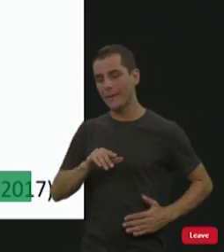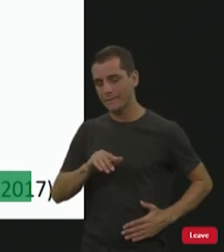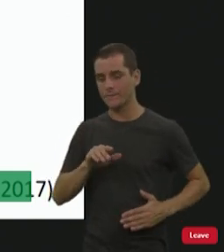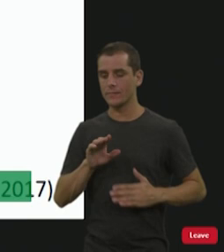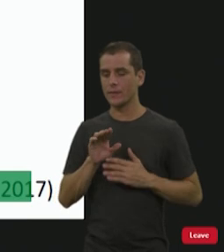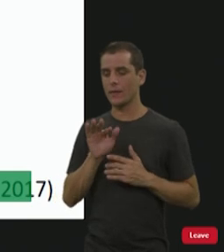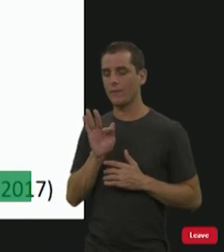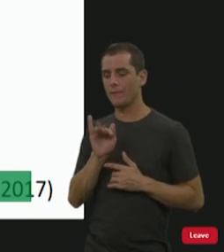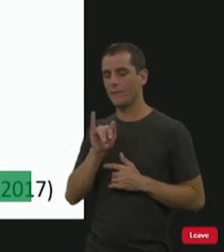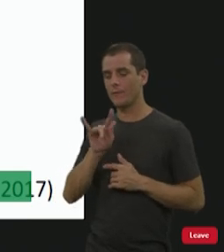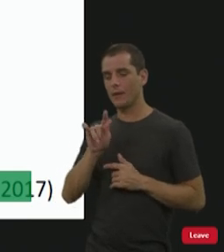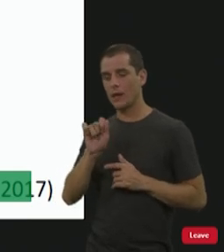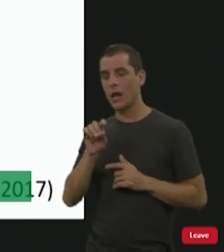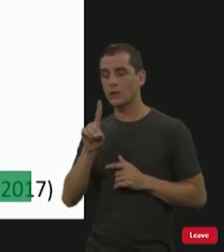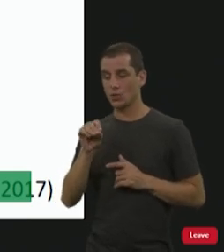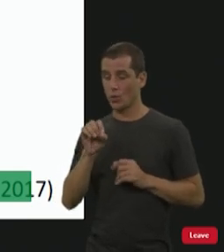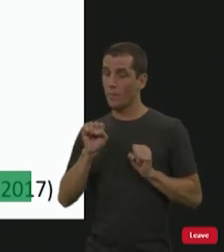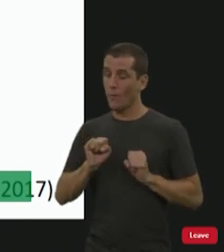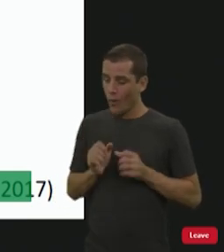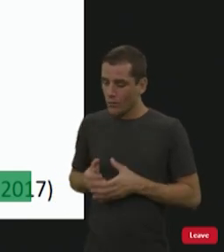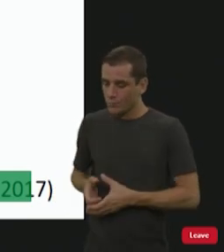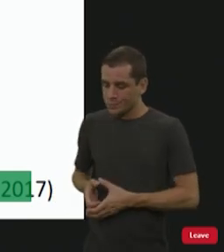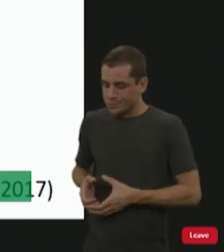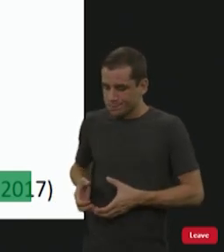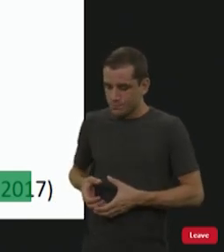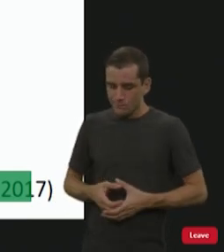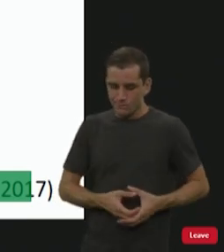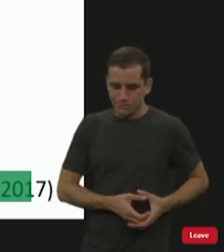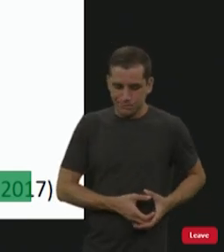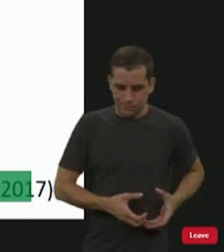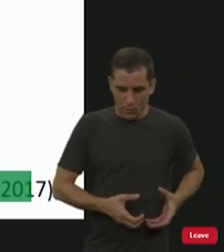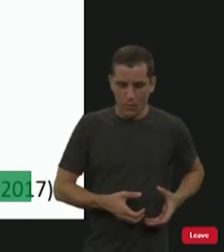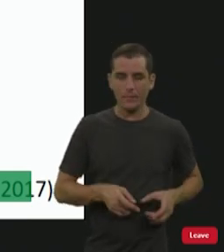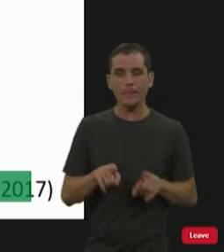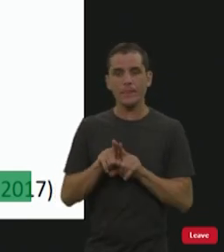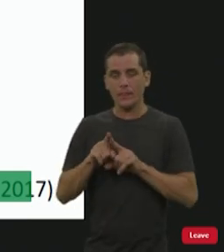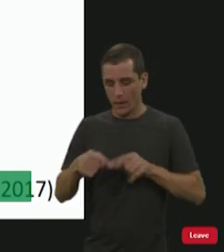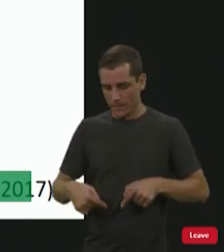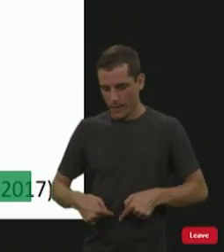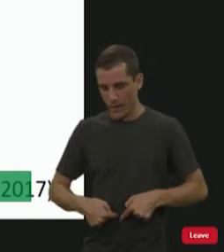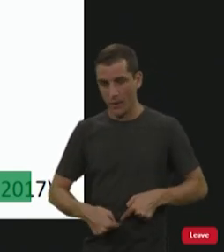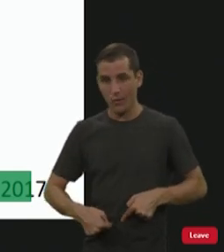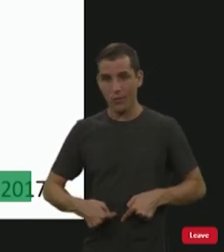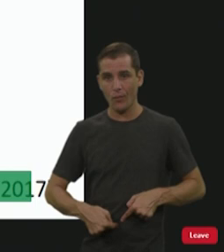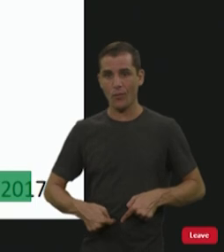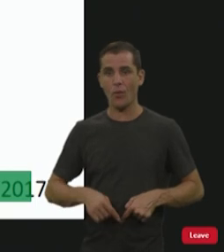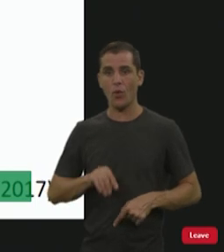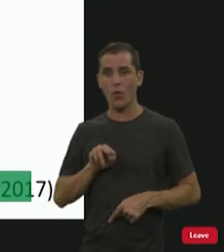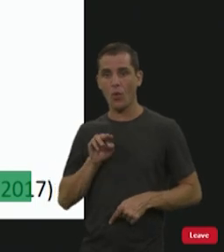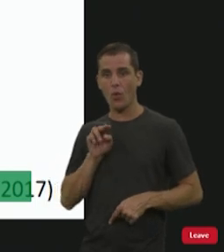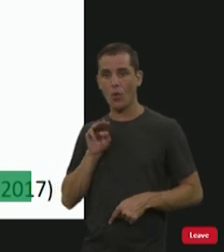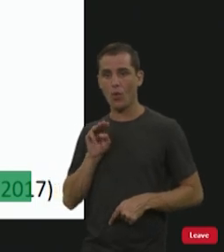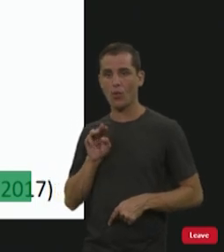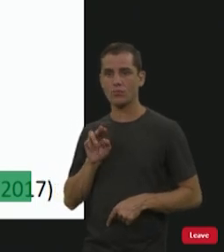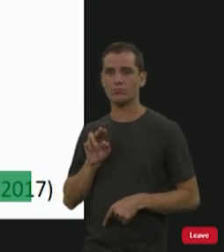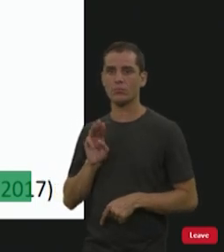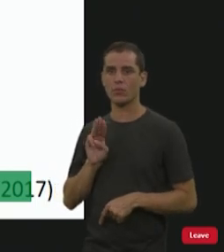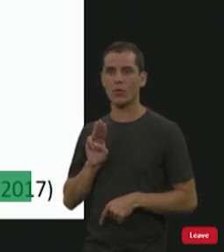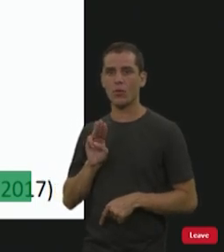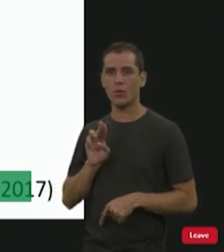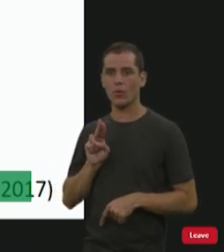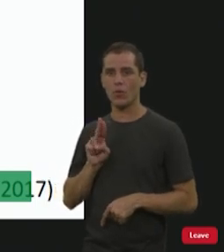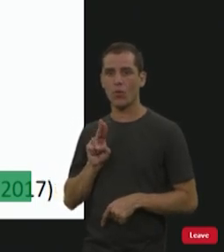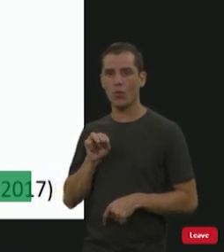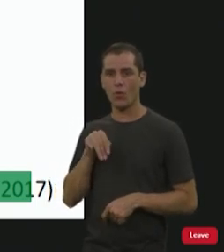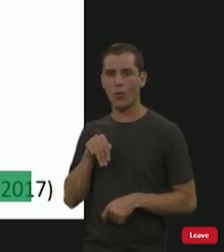não há presença de contusão da cicatriz umbilical, acantose níquens, que são manchas de silenismo